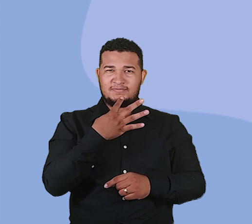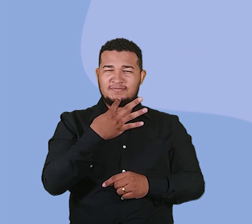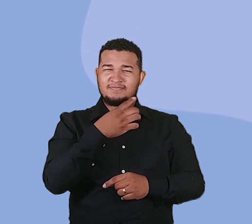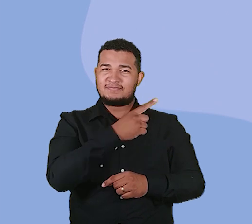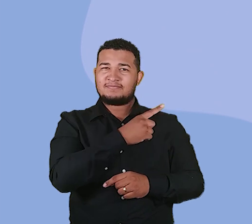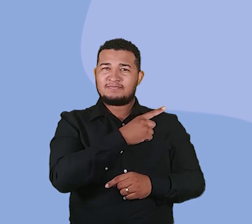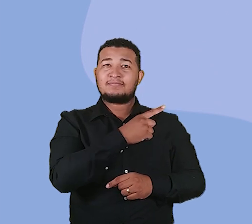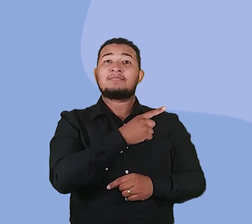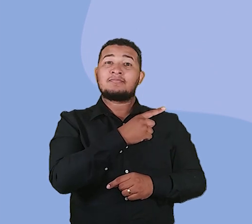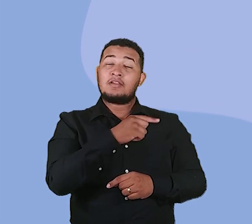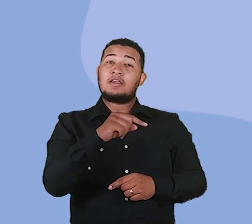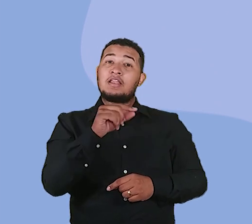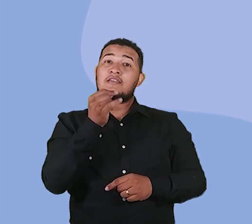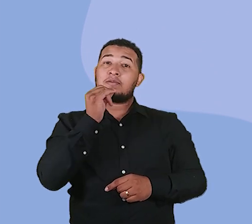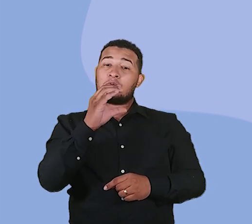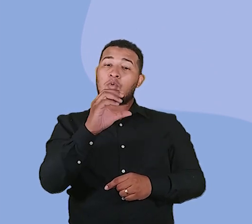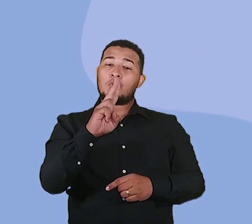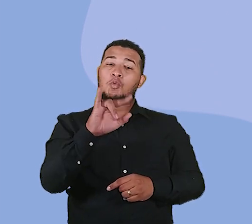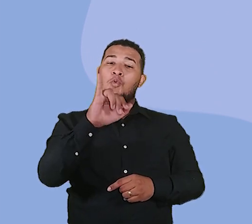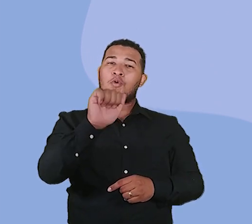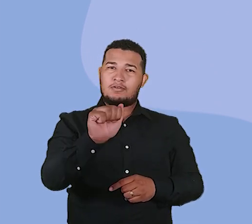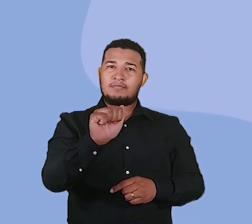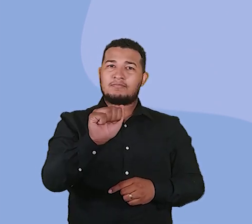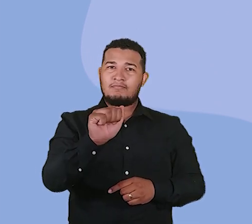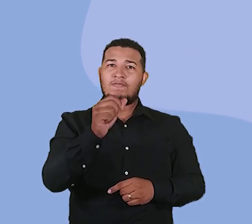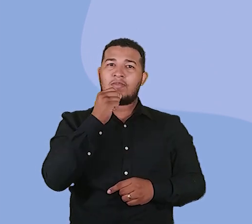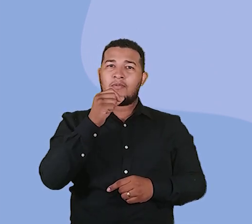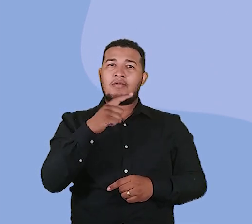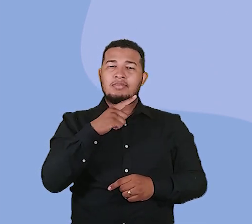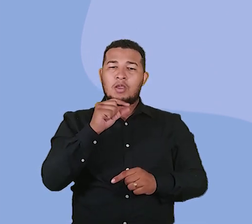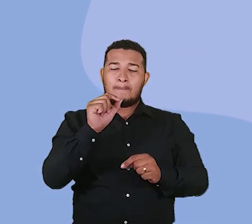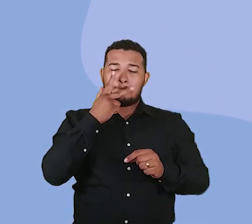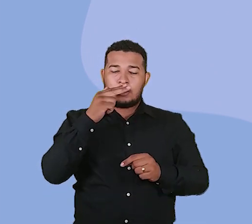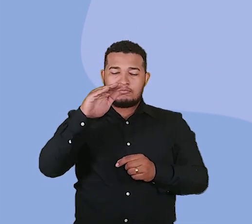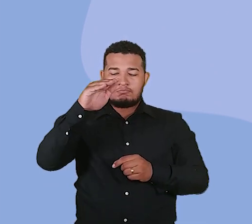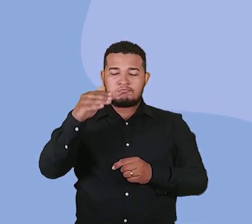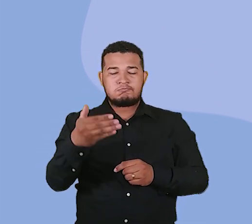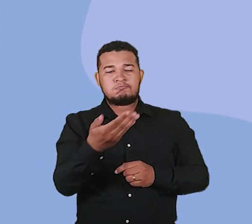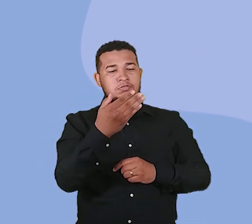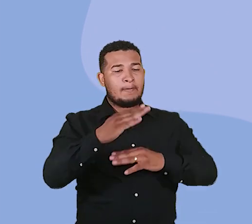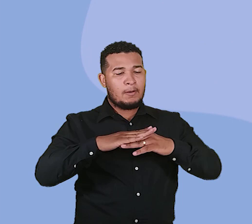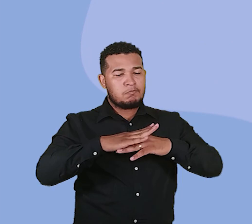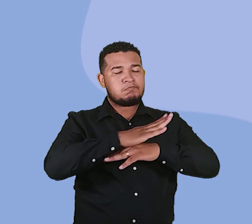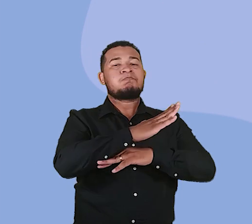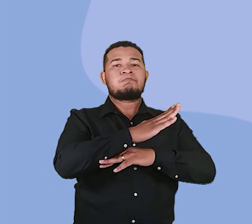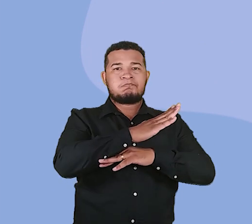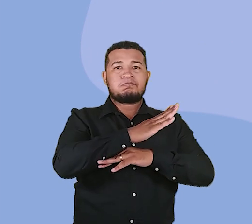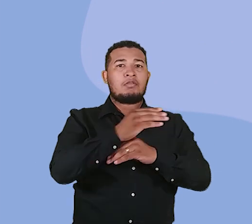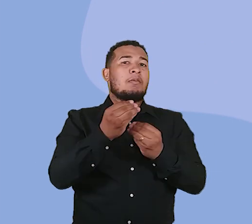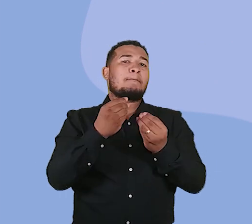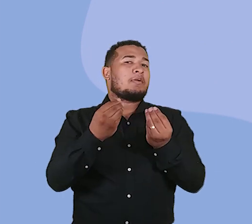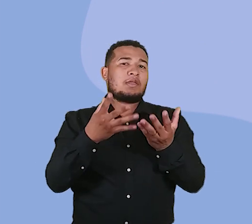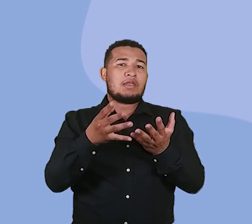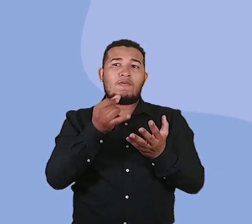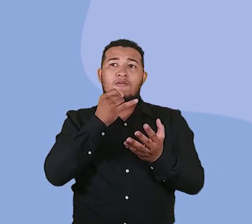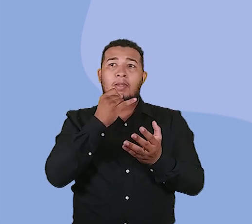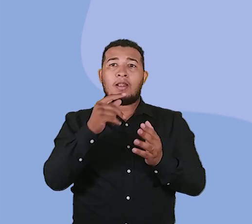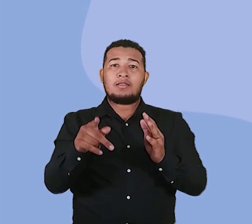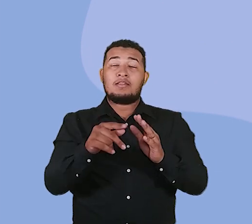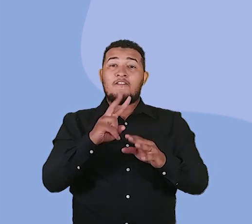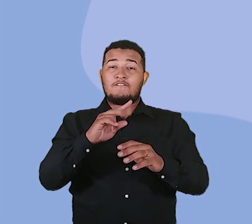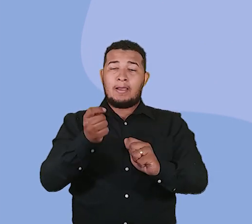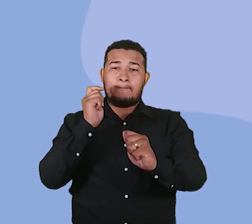é olha só aí eles colocam a cunha que ela tem essa essa ponta aí né geralmente pra separar